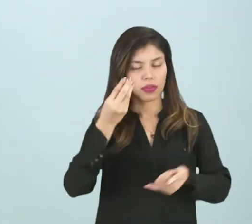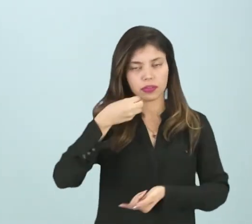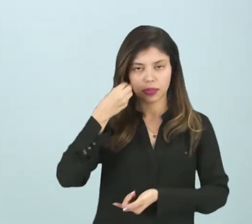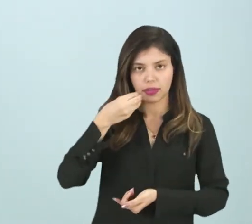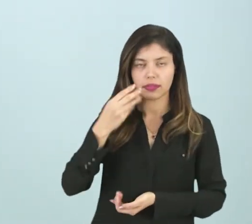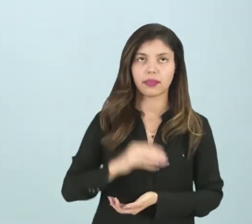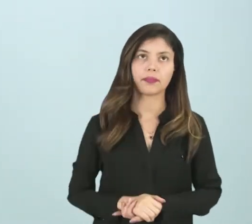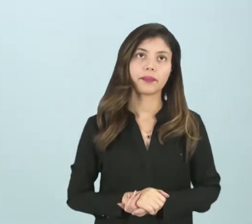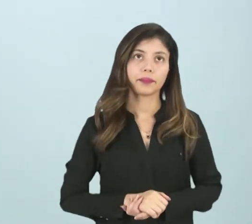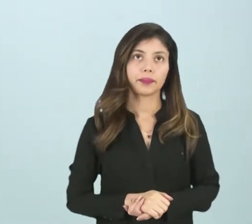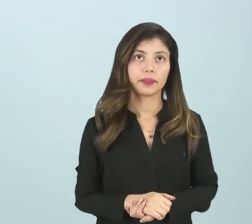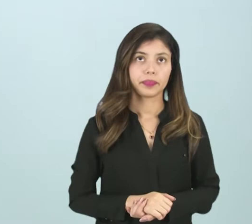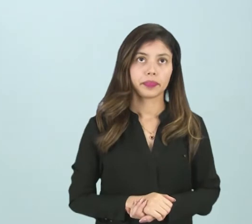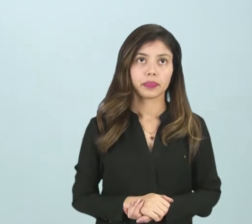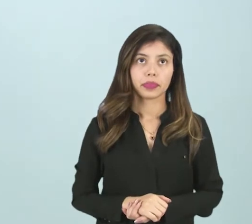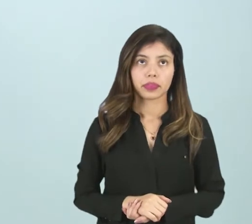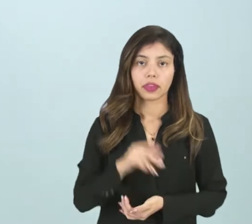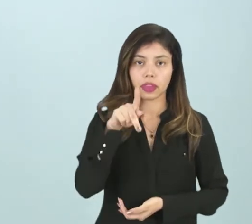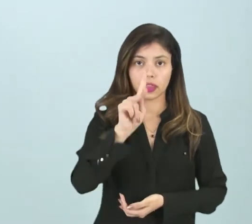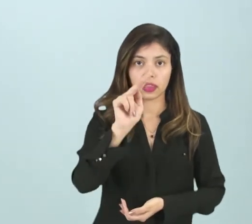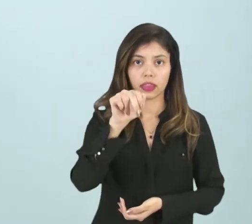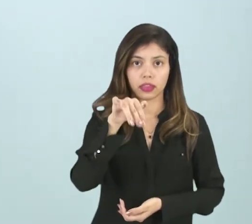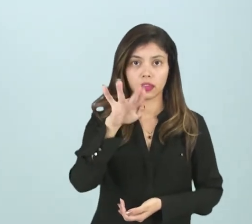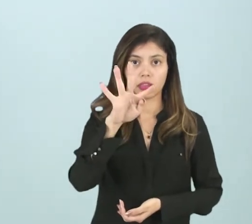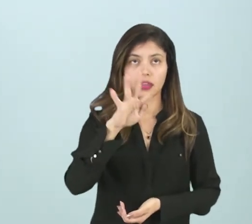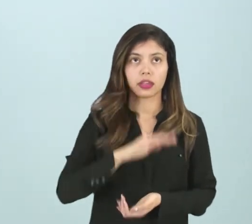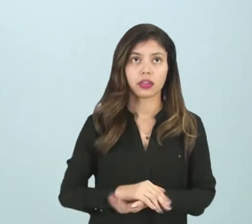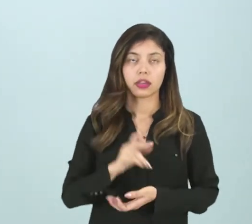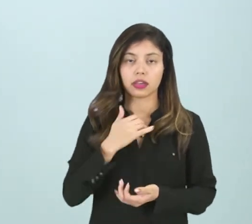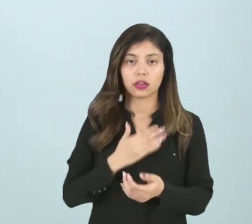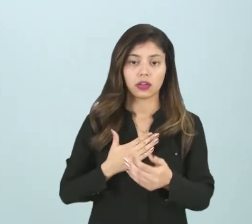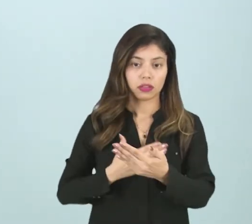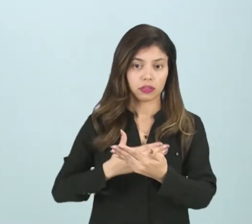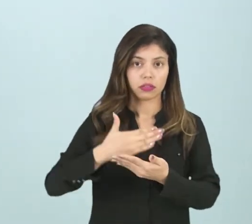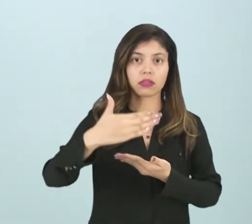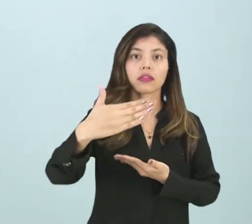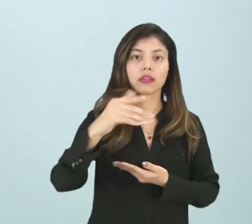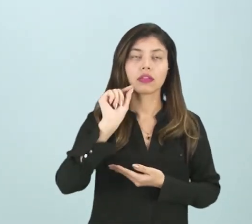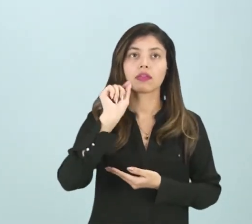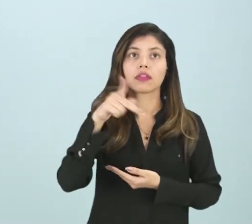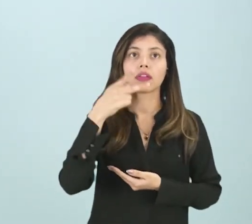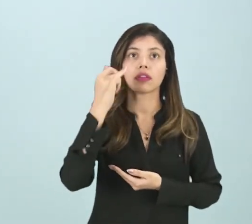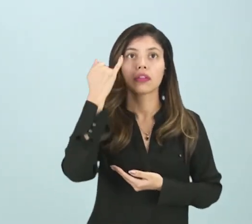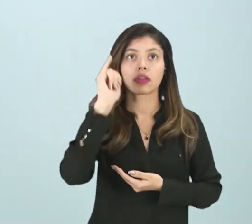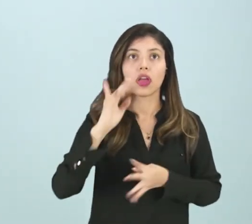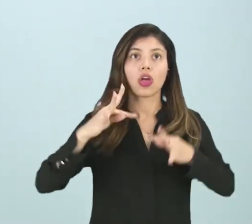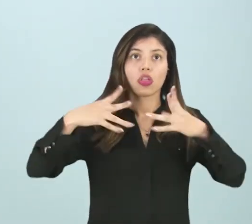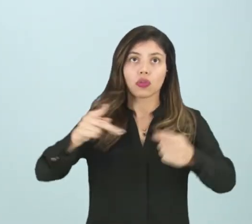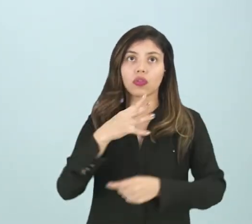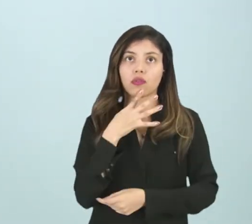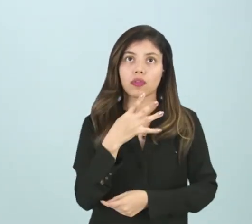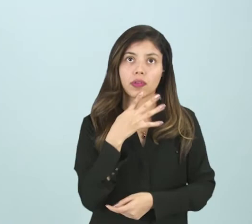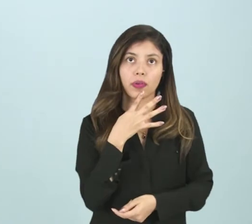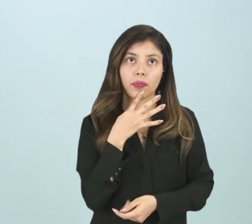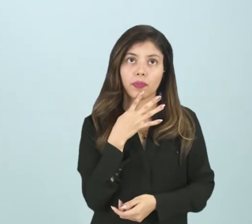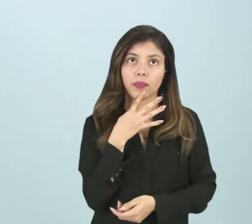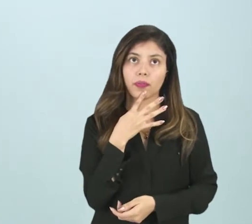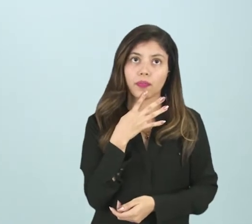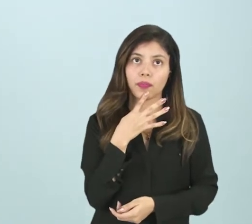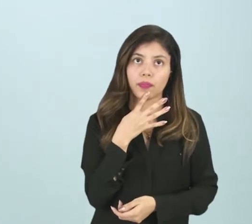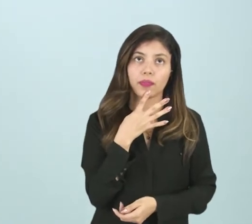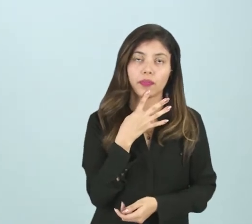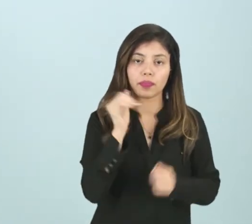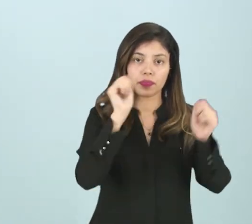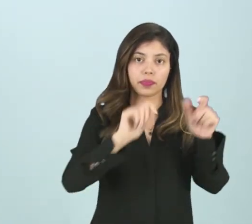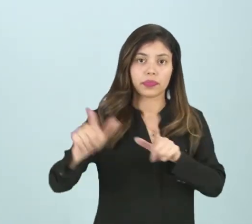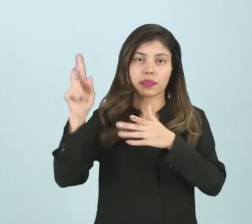experiência. Aí Kant, ele avançou um pouquinho mais e chegou na seguinte ideia. Tudo que nós conhecemos, vocês podem ler junto comigo